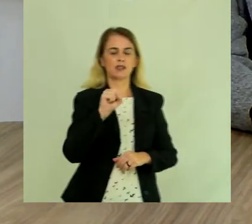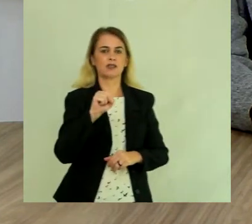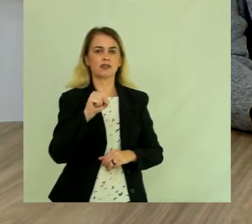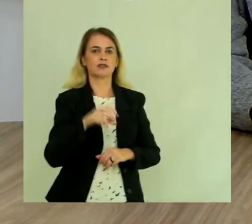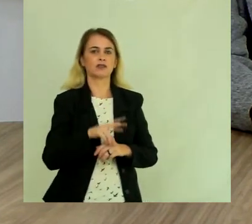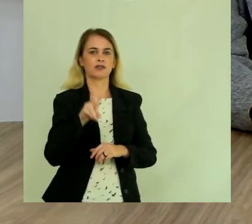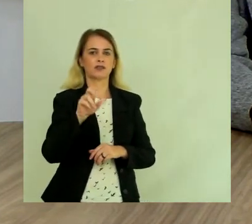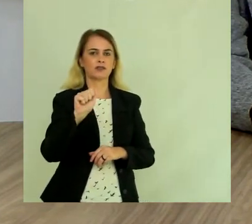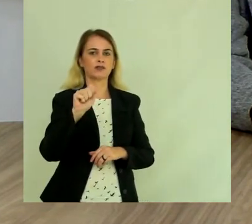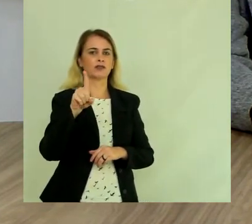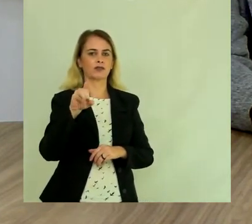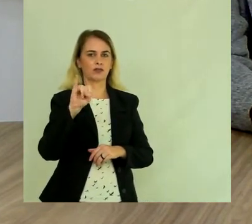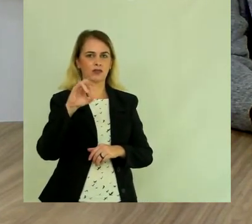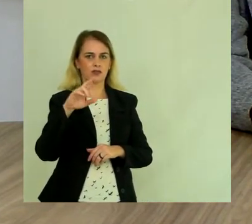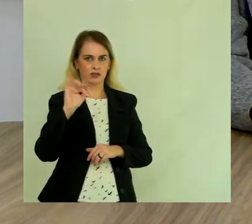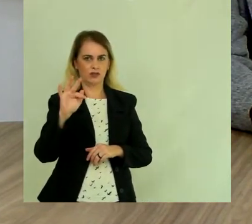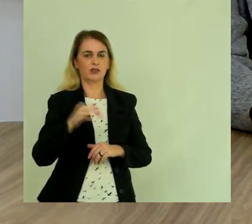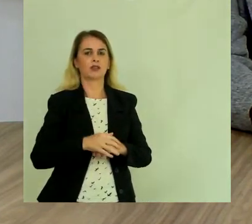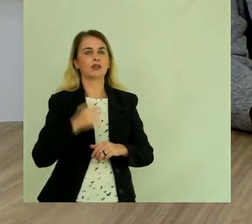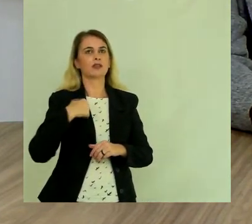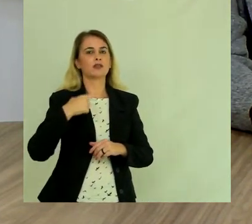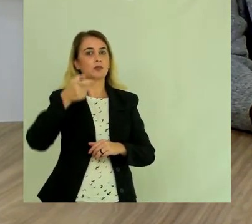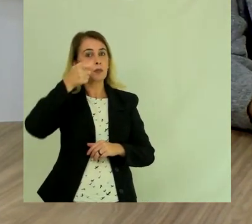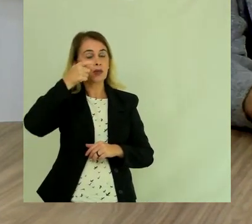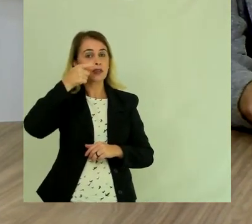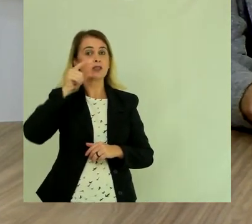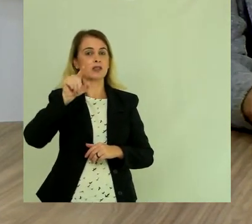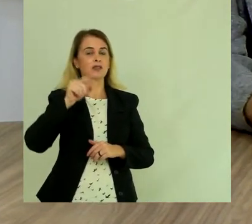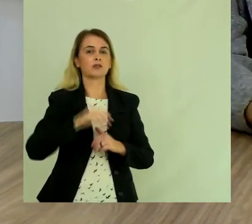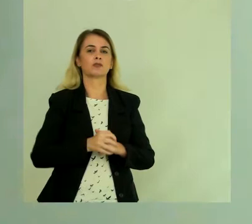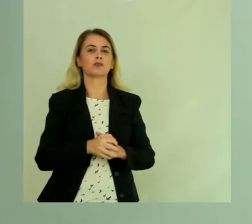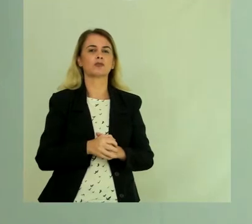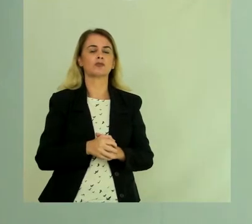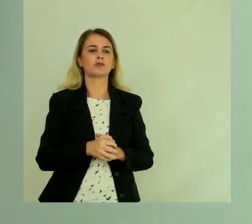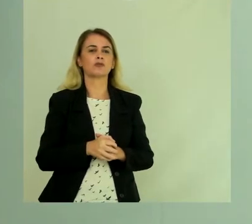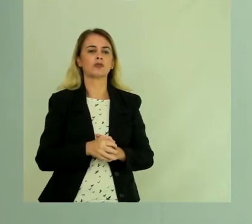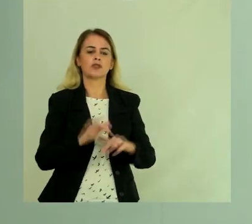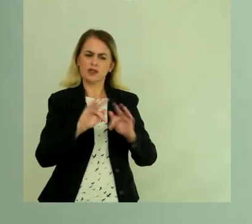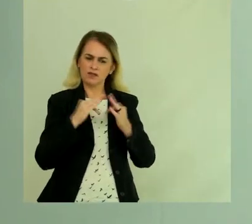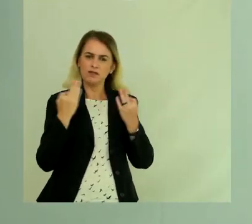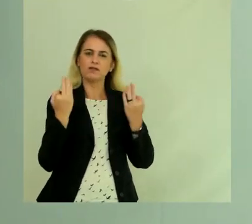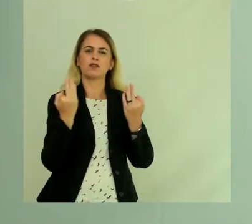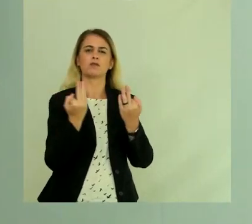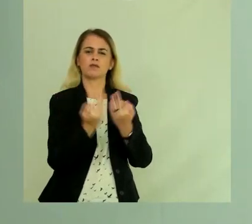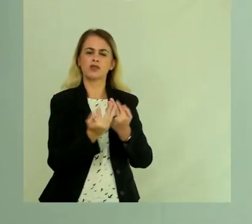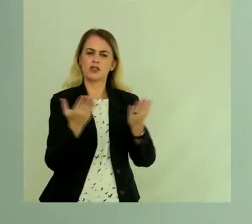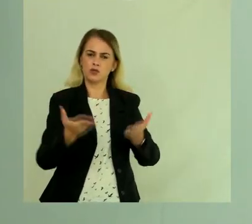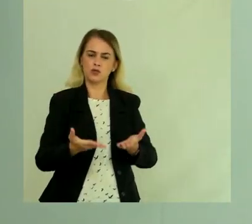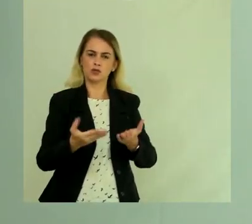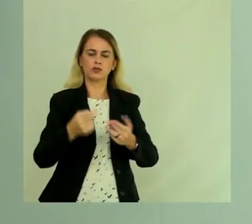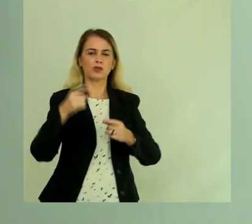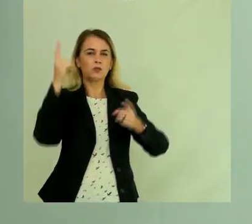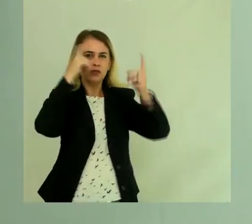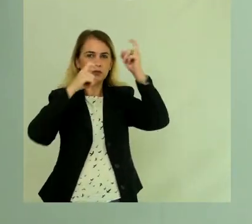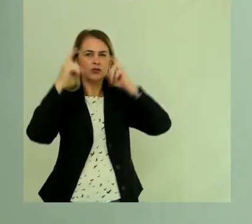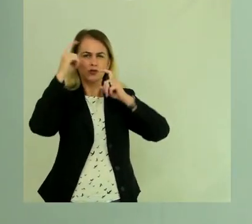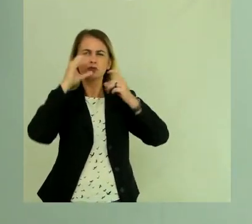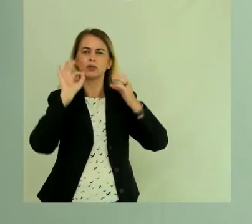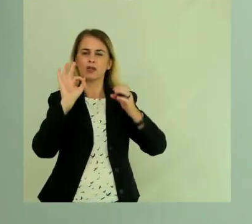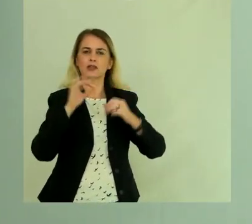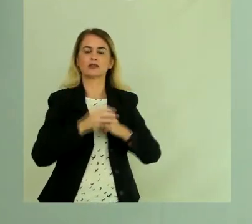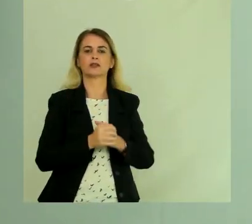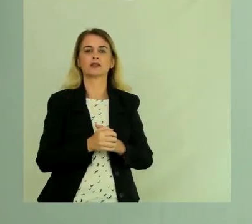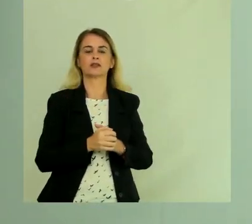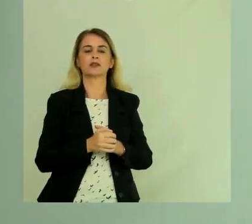Valdir, eu penso assim e percebo que os pais hoje eles estão muito mais preocupados, né?